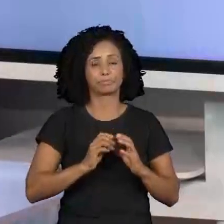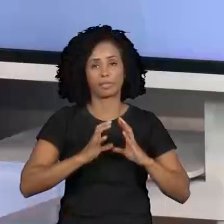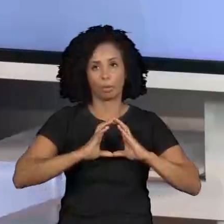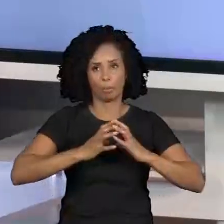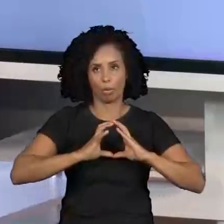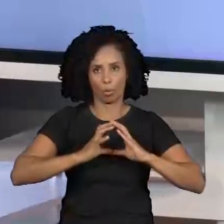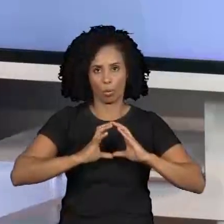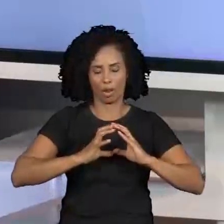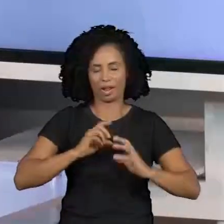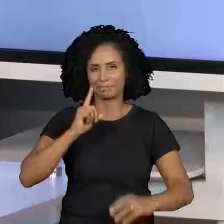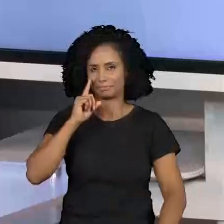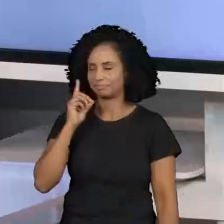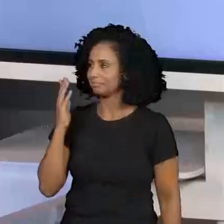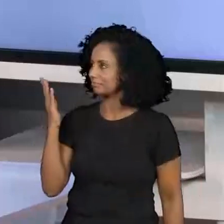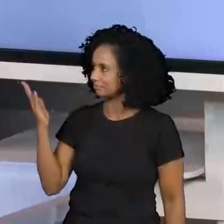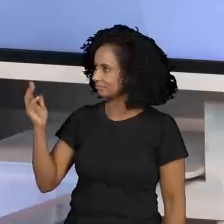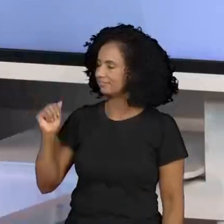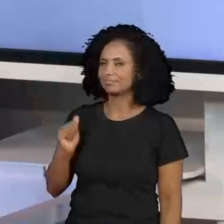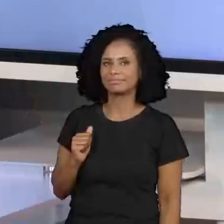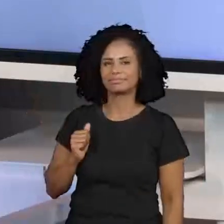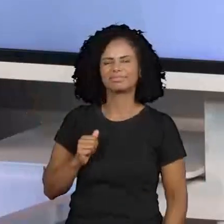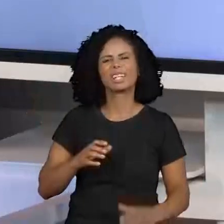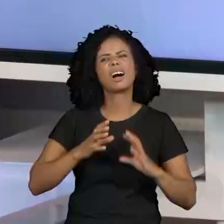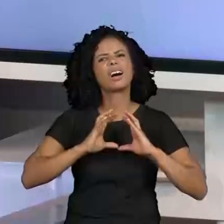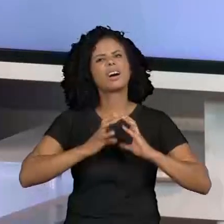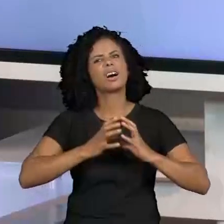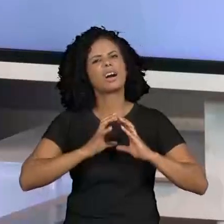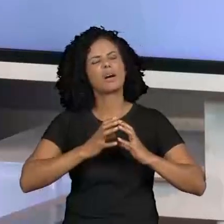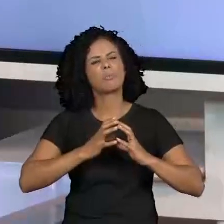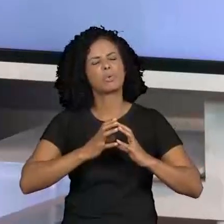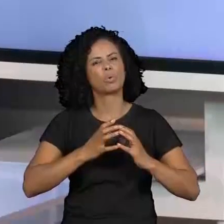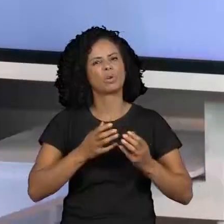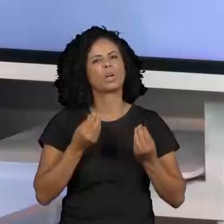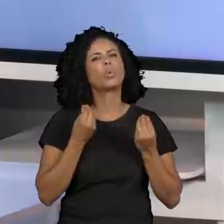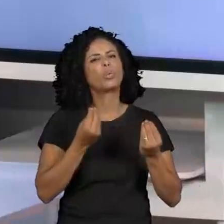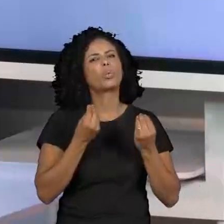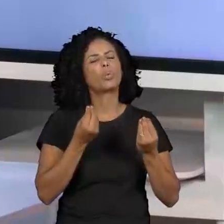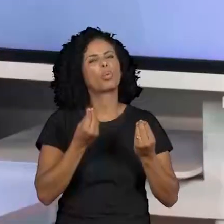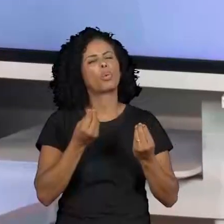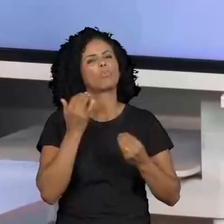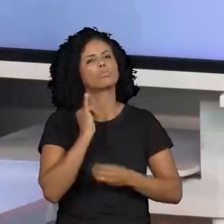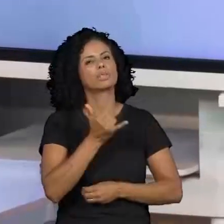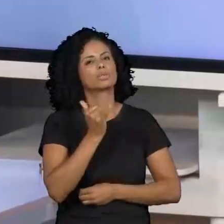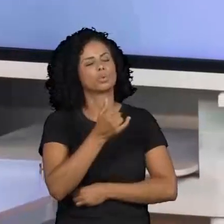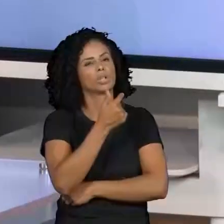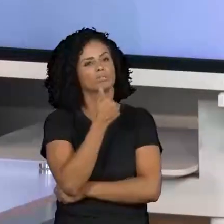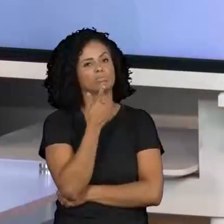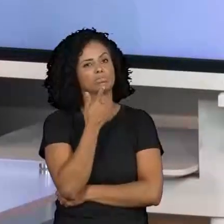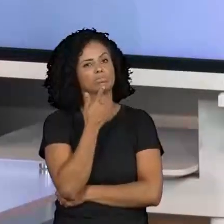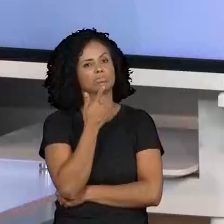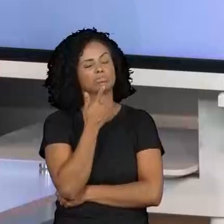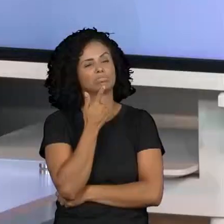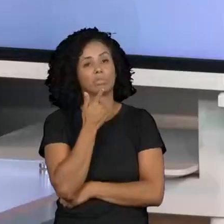uma bola. Onde é que essa bola vai encaixar aqui? Nós temos a bola